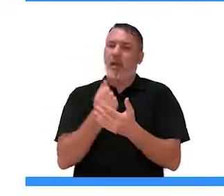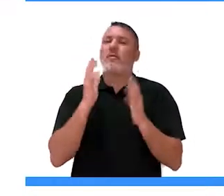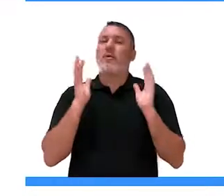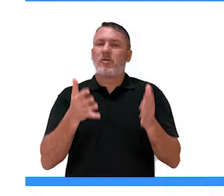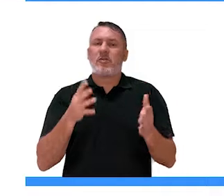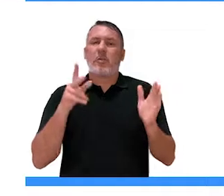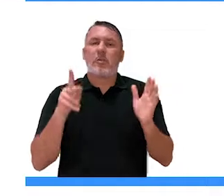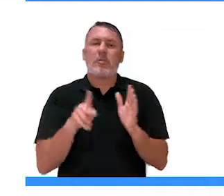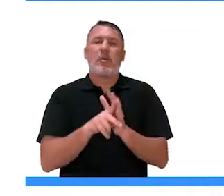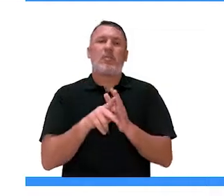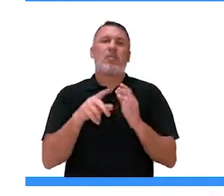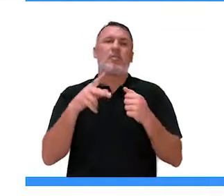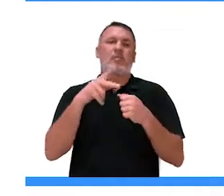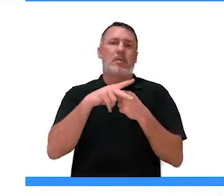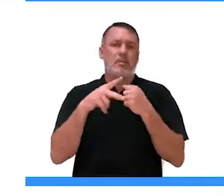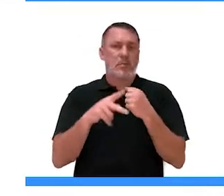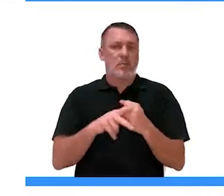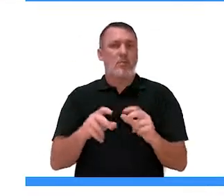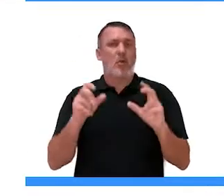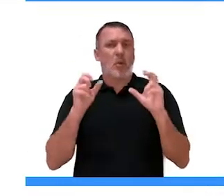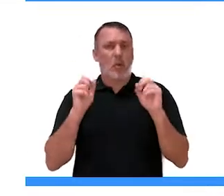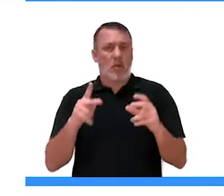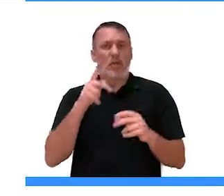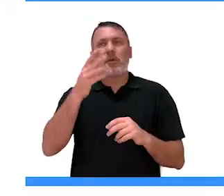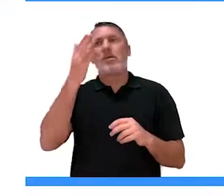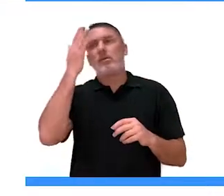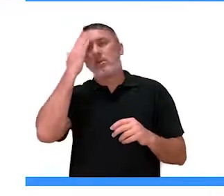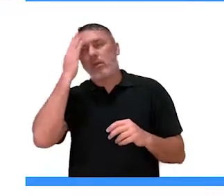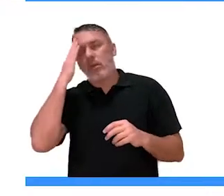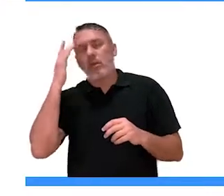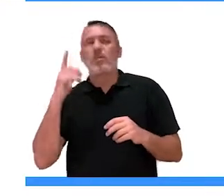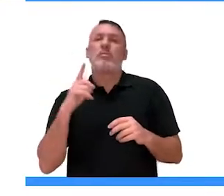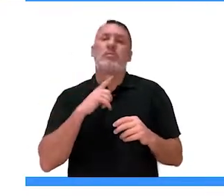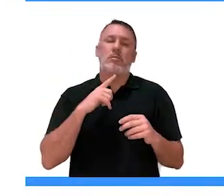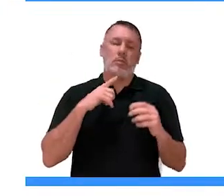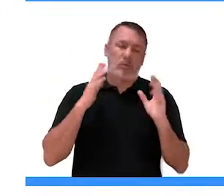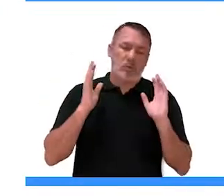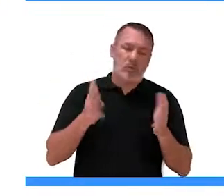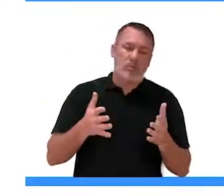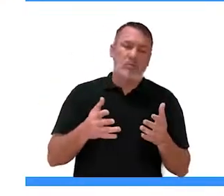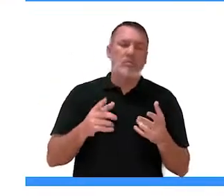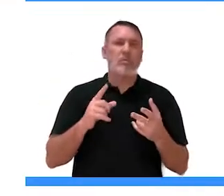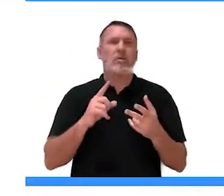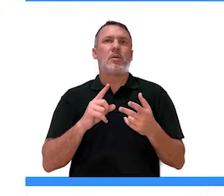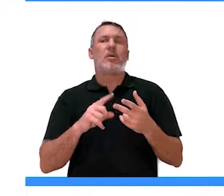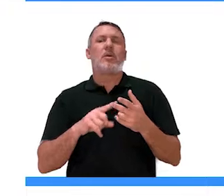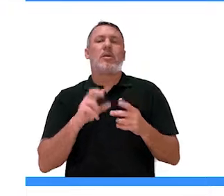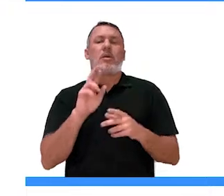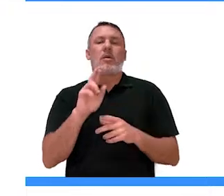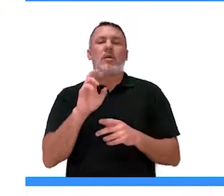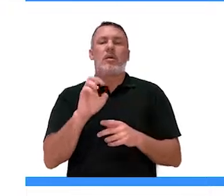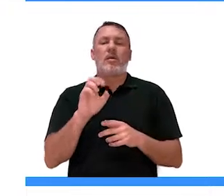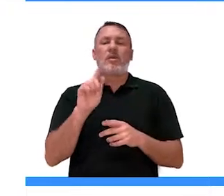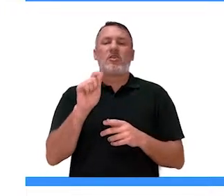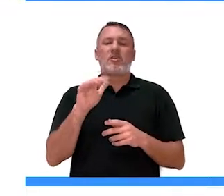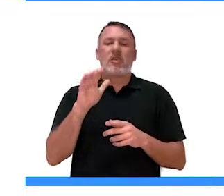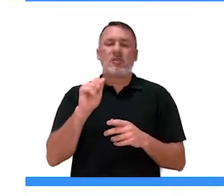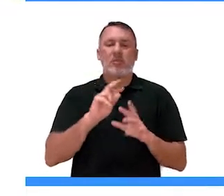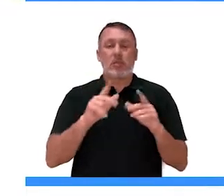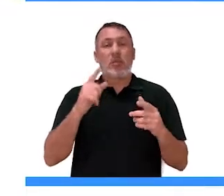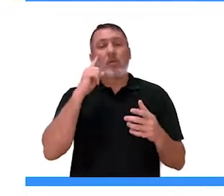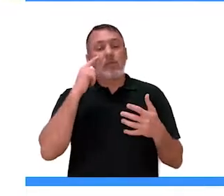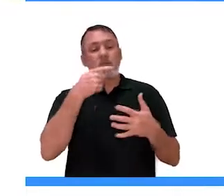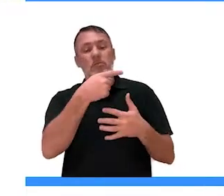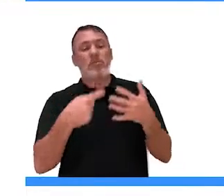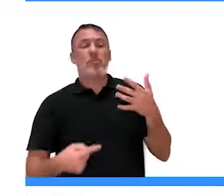sobre preposição gravada também, né? Vocês sabem? Temos aula sobre regência. Então,